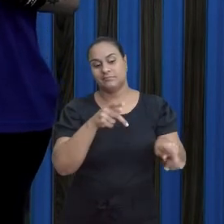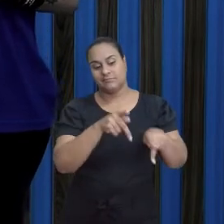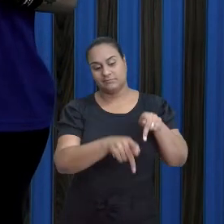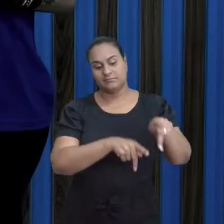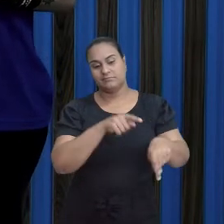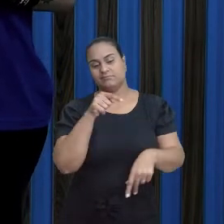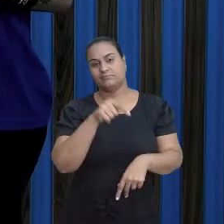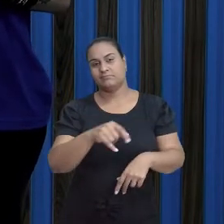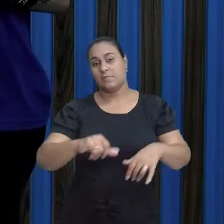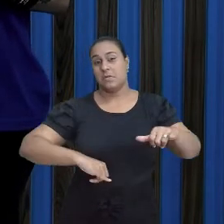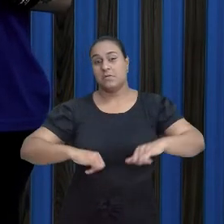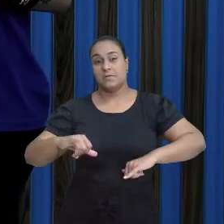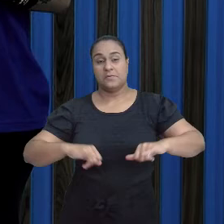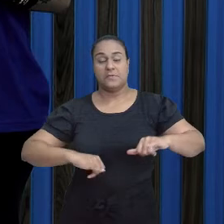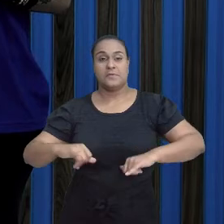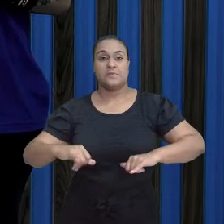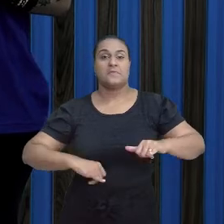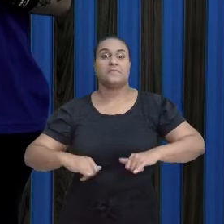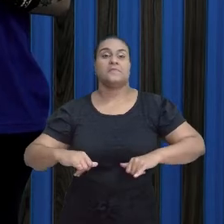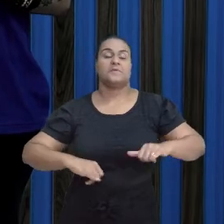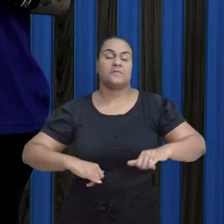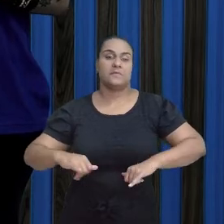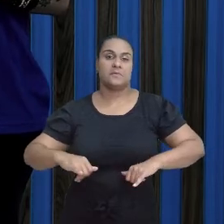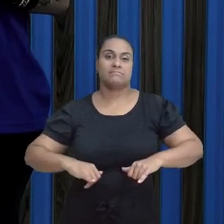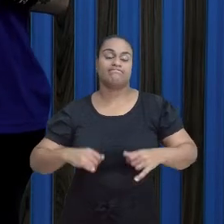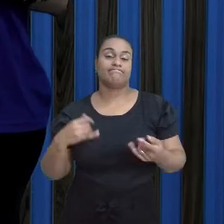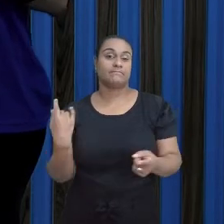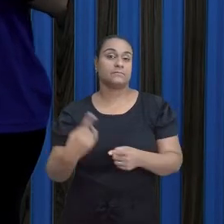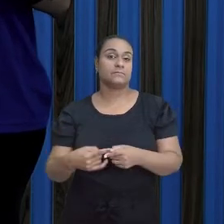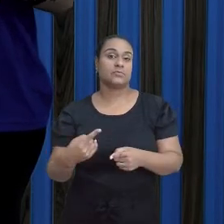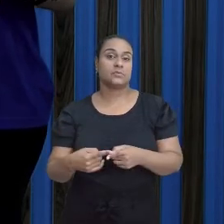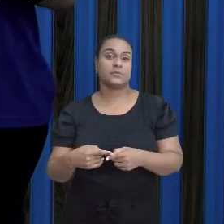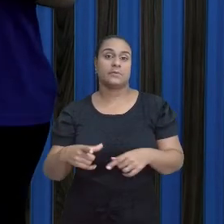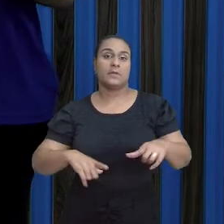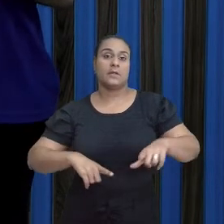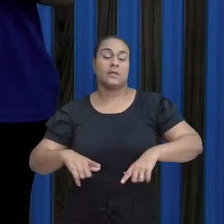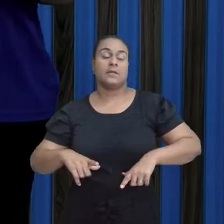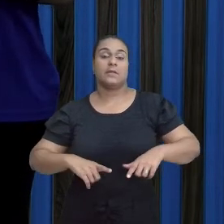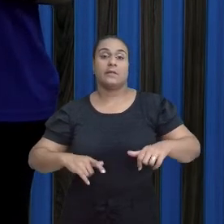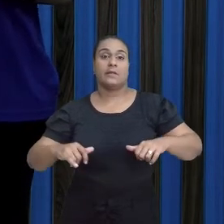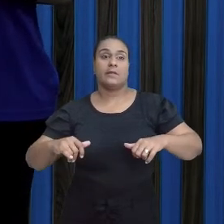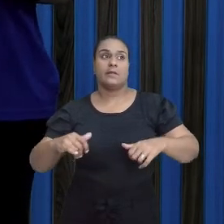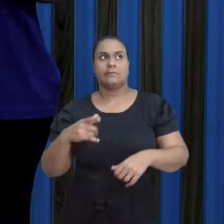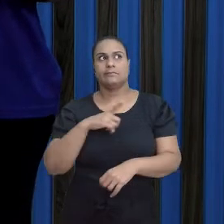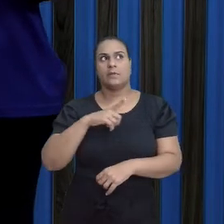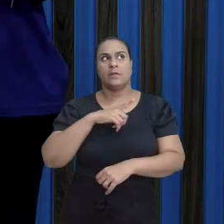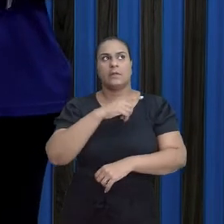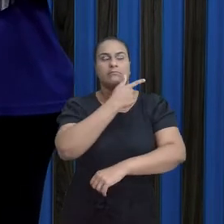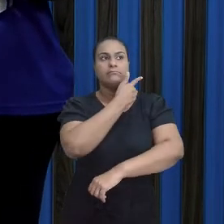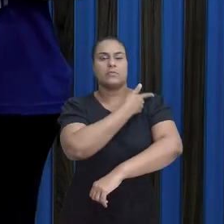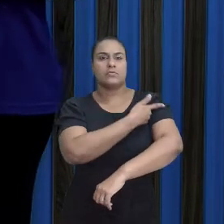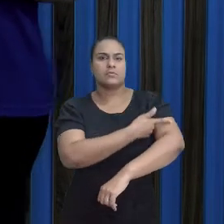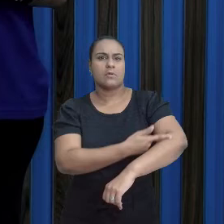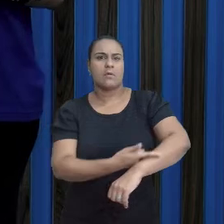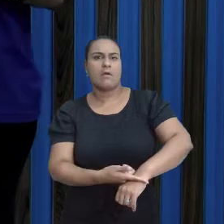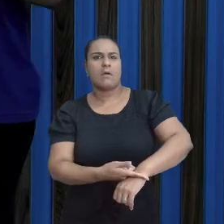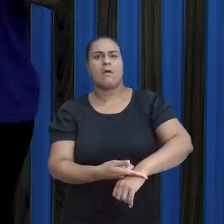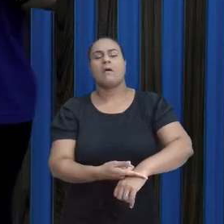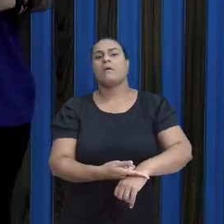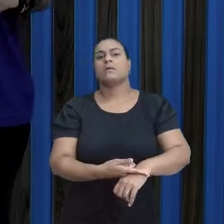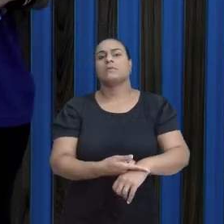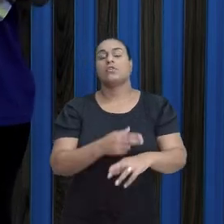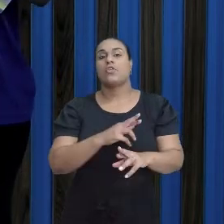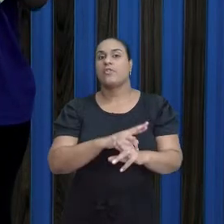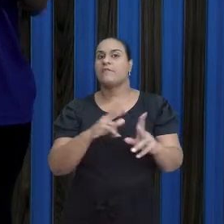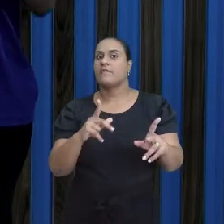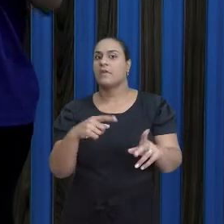de indígenas sofreu com esse aspecto, né? Porque como eles têm modos e estilos de vida totalmente diferentes de nós, né, que